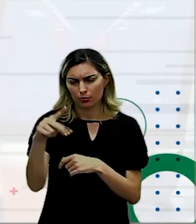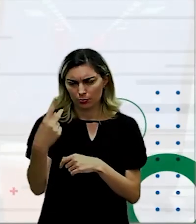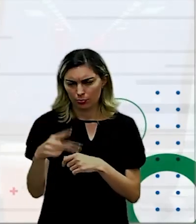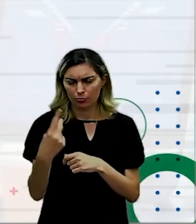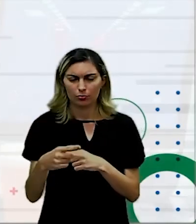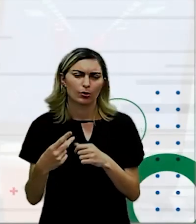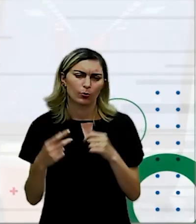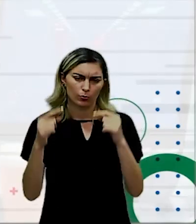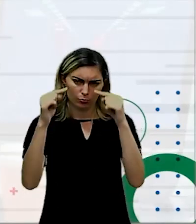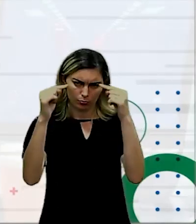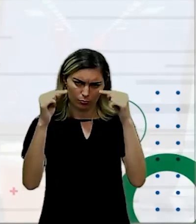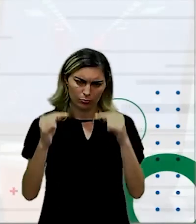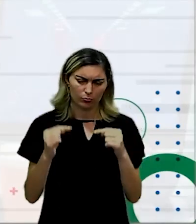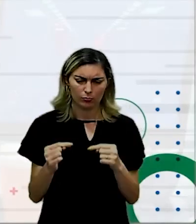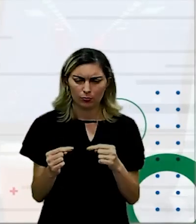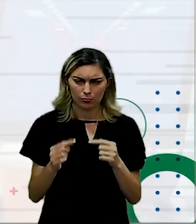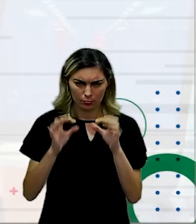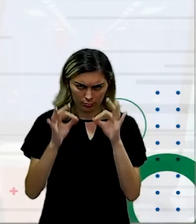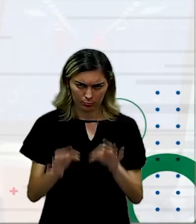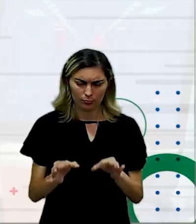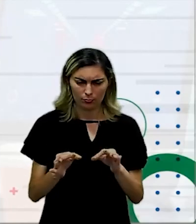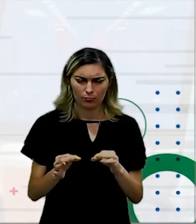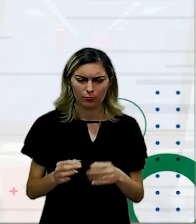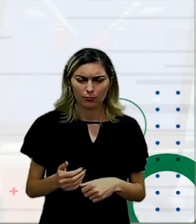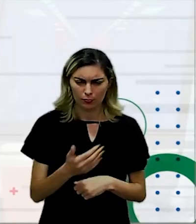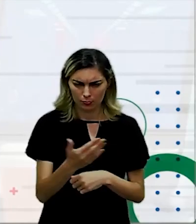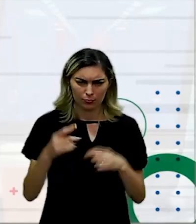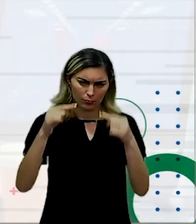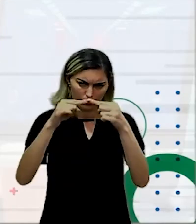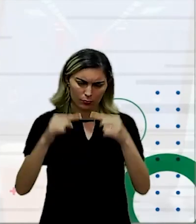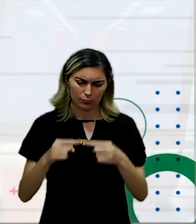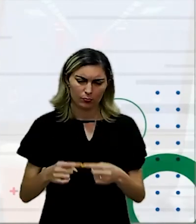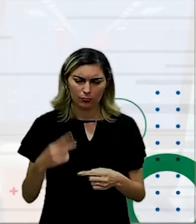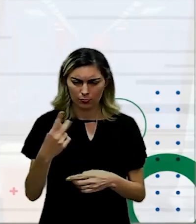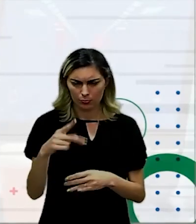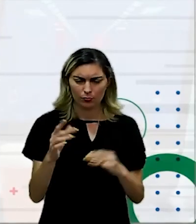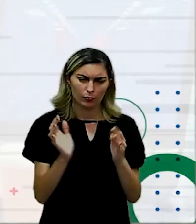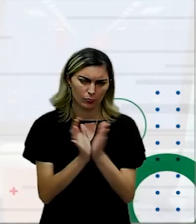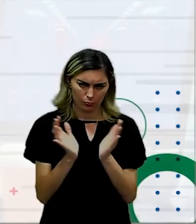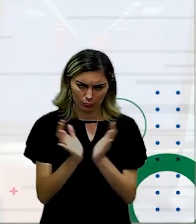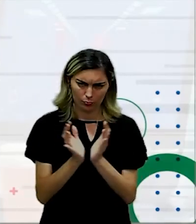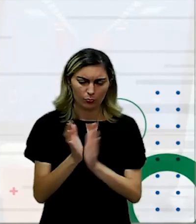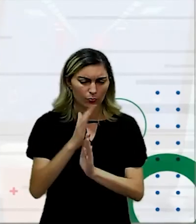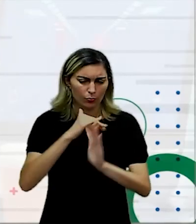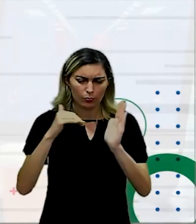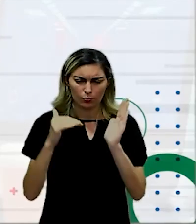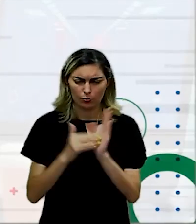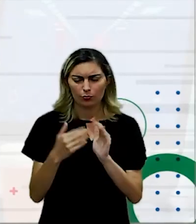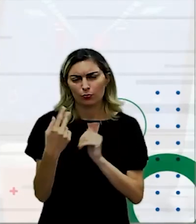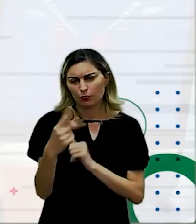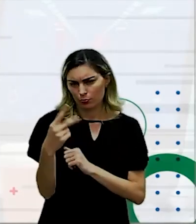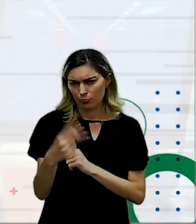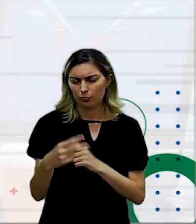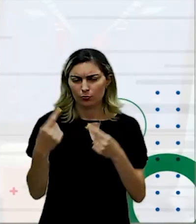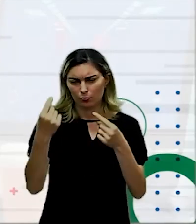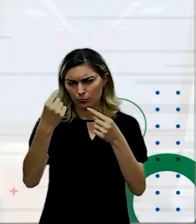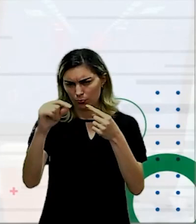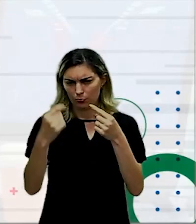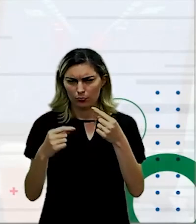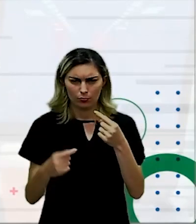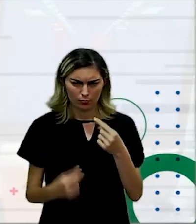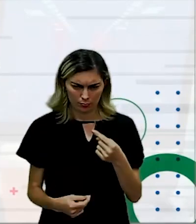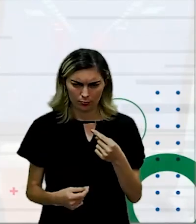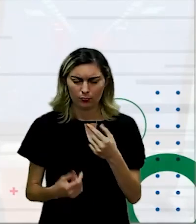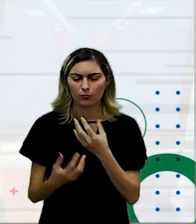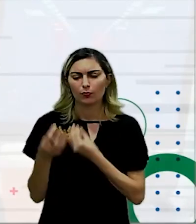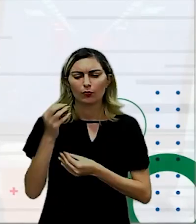baixa fidelidade, certo? Você já alinhou com a sua equipe todos os seus pontos, tudo que vai ter, como vai